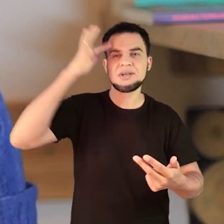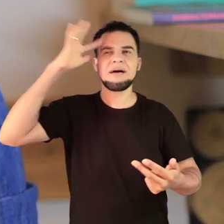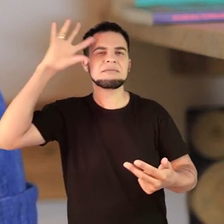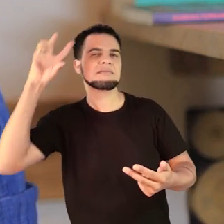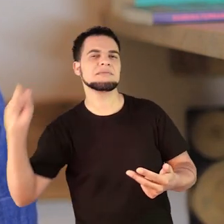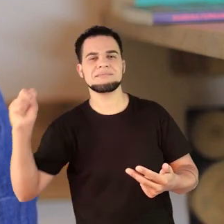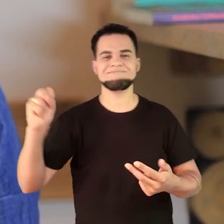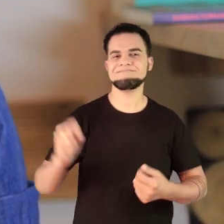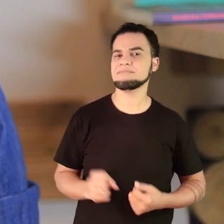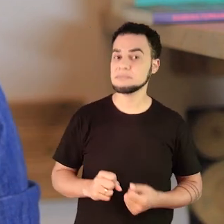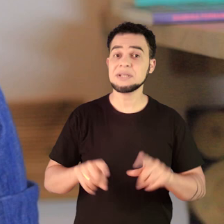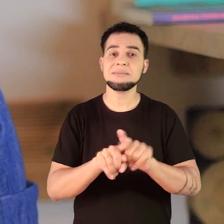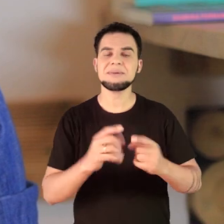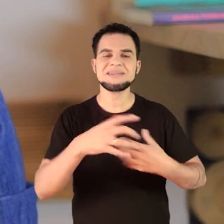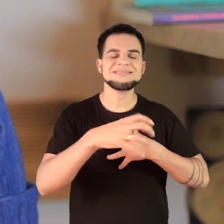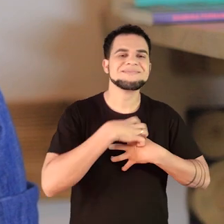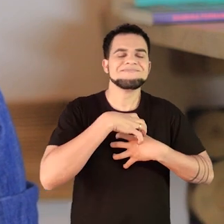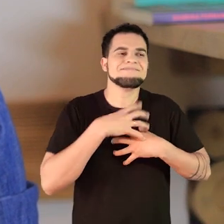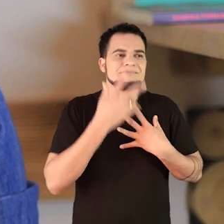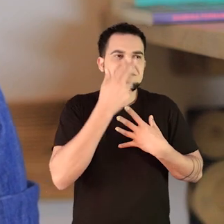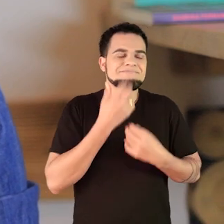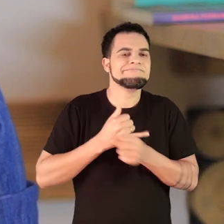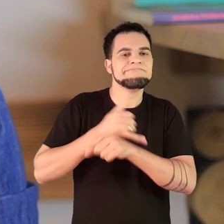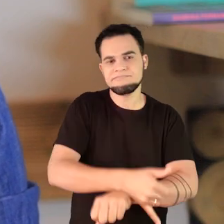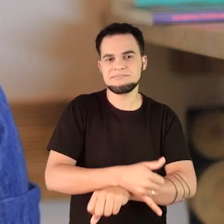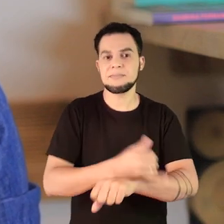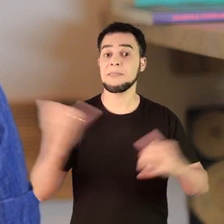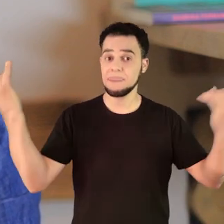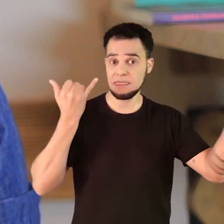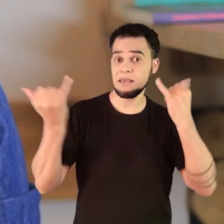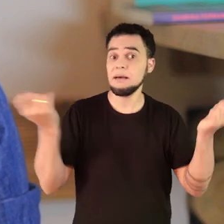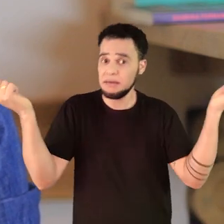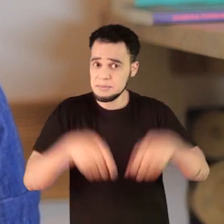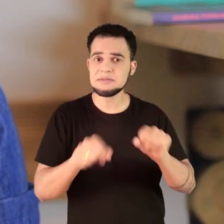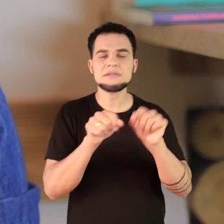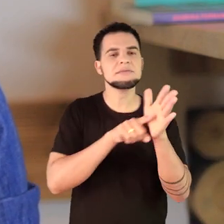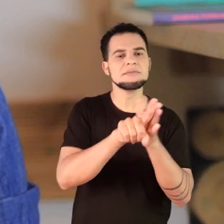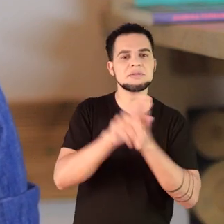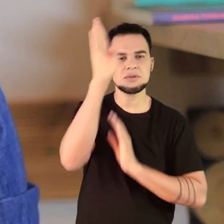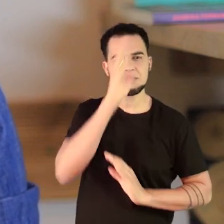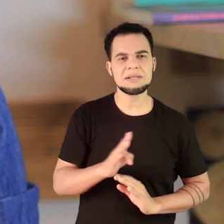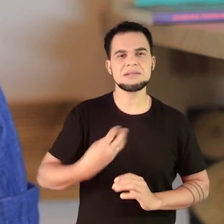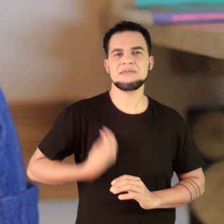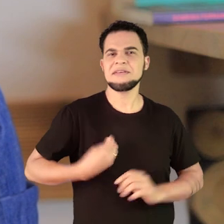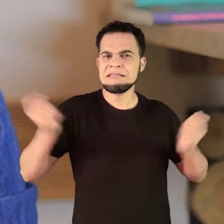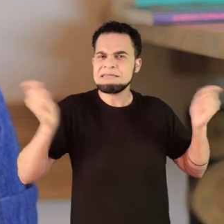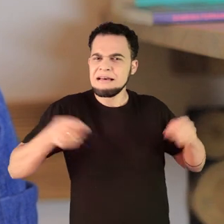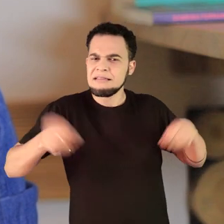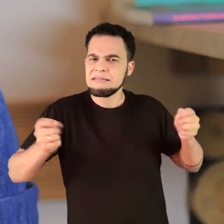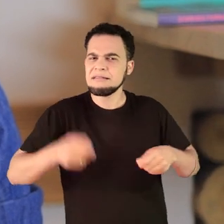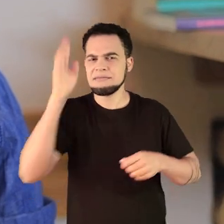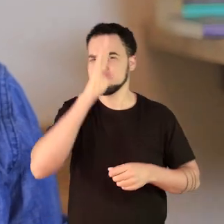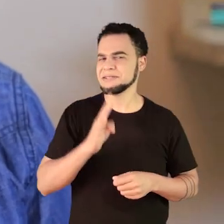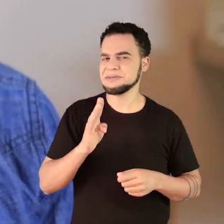sonhos despedaçados e uma sensação de engano, de que nos contaram que era possível fazer pesquisa no Brasil, viver disso e viver